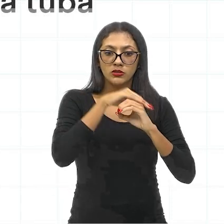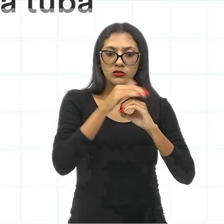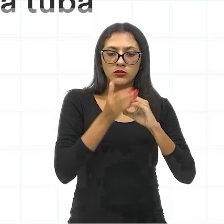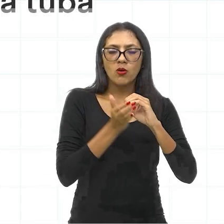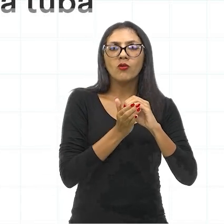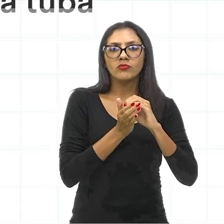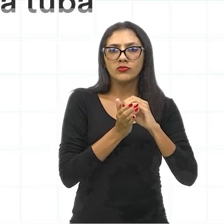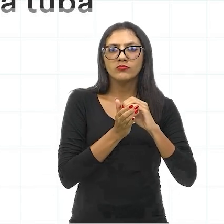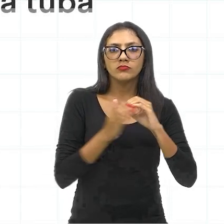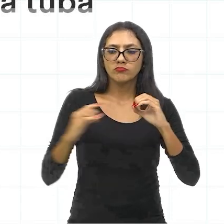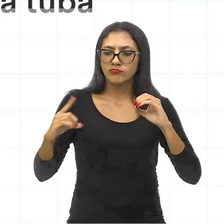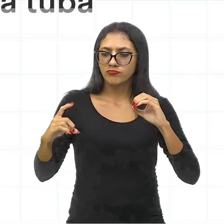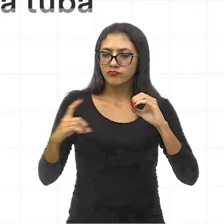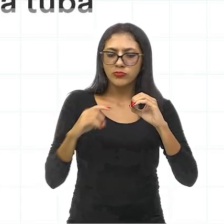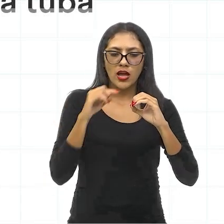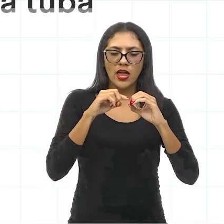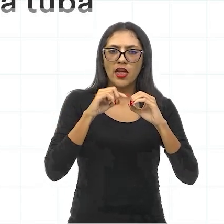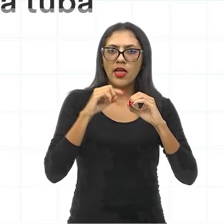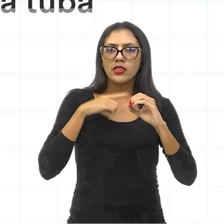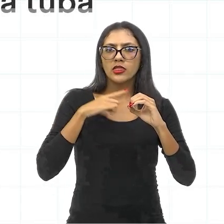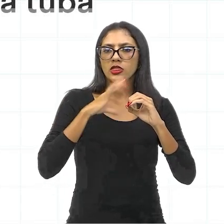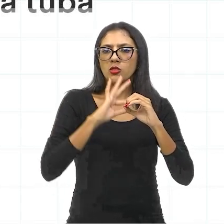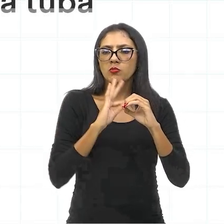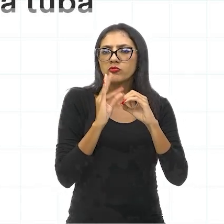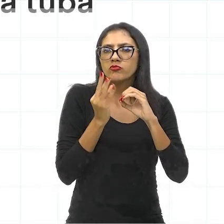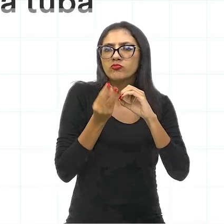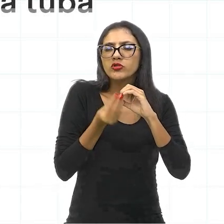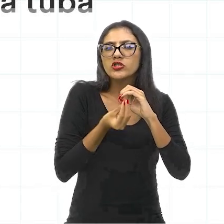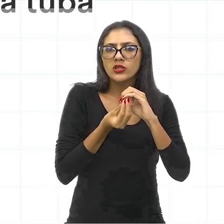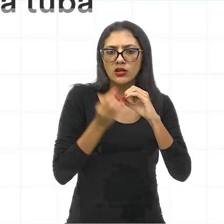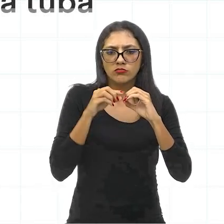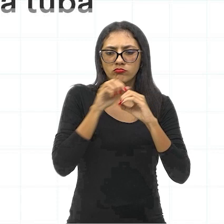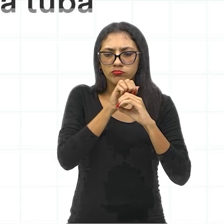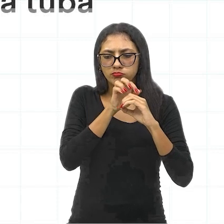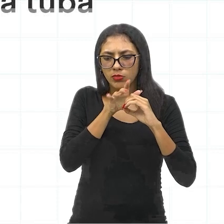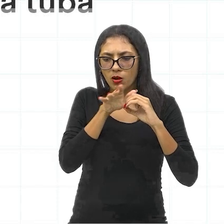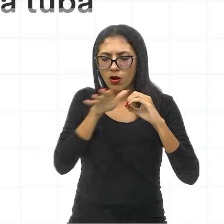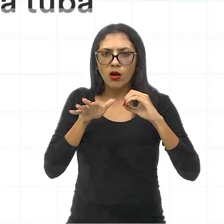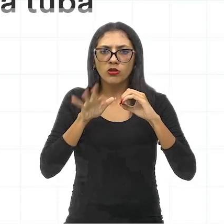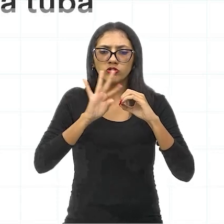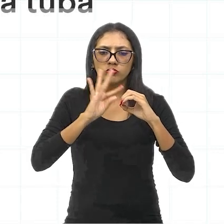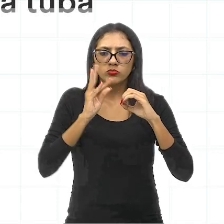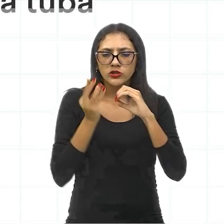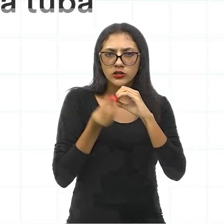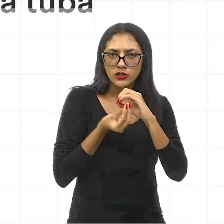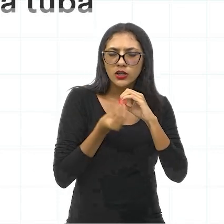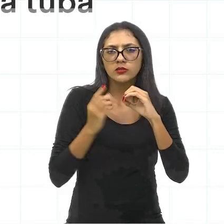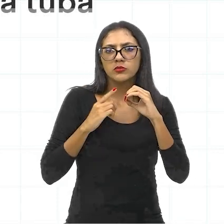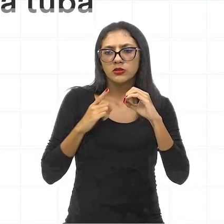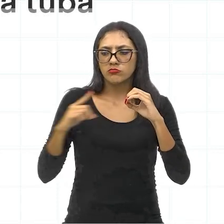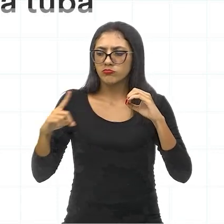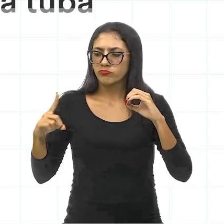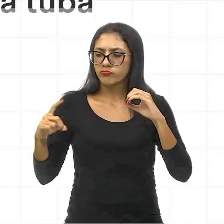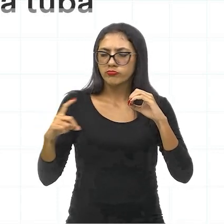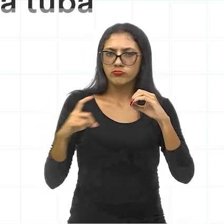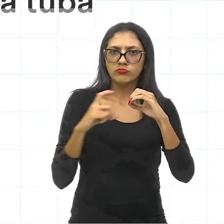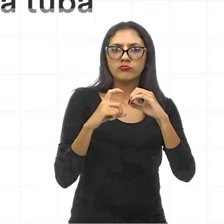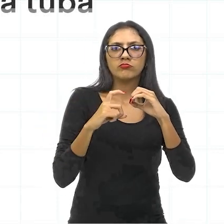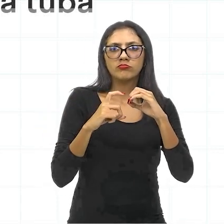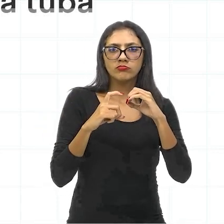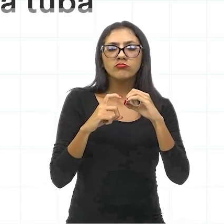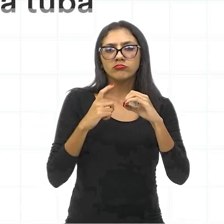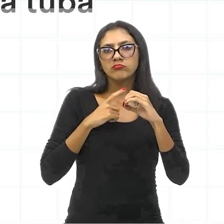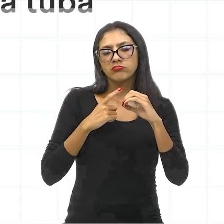busca dele, né? Então, para que ele chegue até lá, né, o óvulo ele vai liberando essas substâncias para atrair, né, esses espermatozoides, né, para